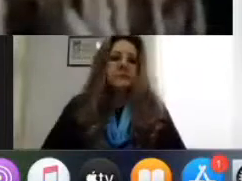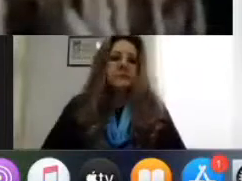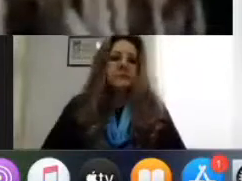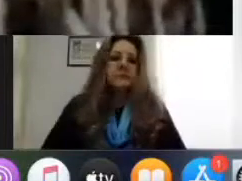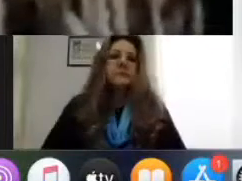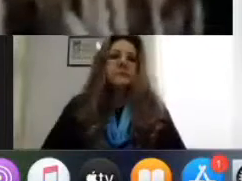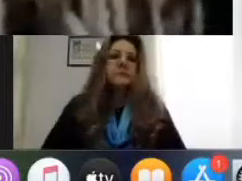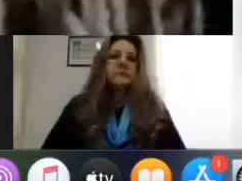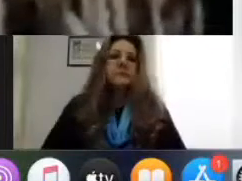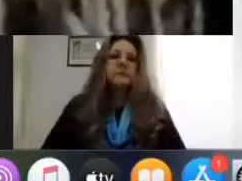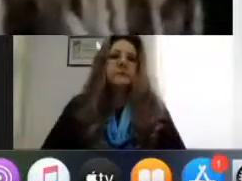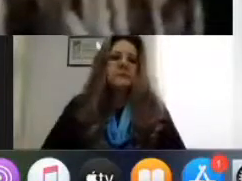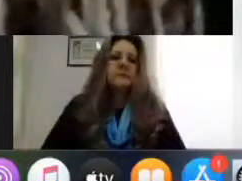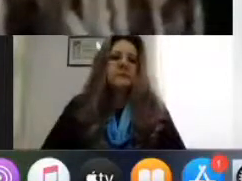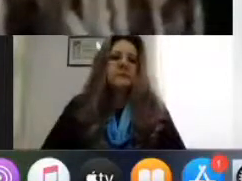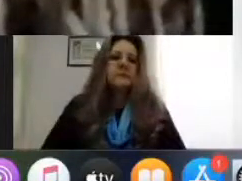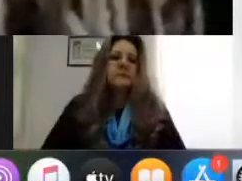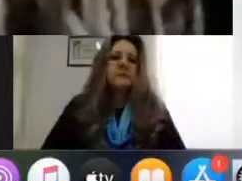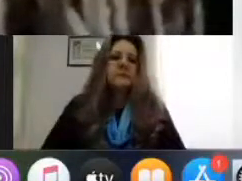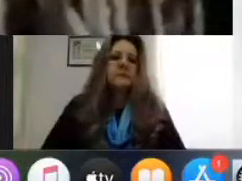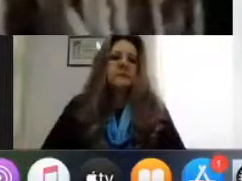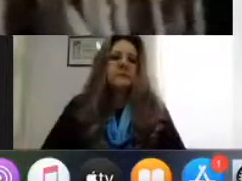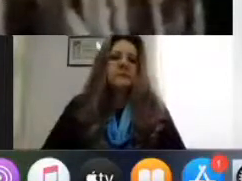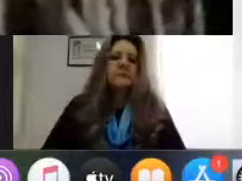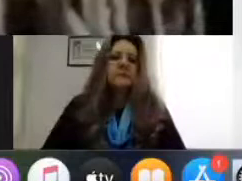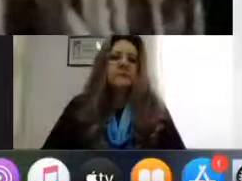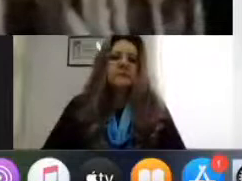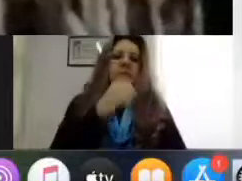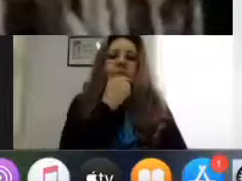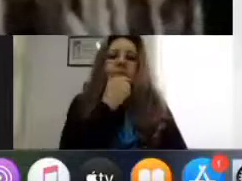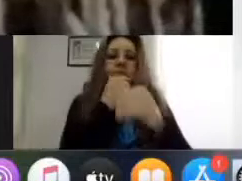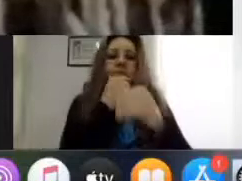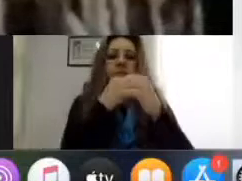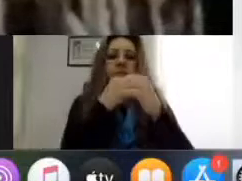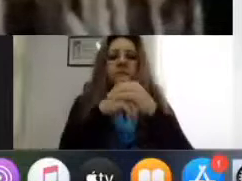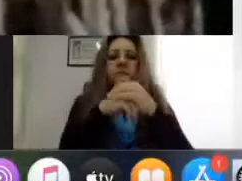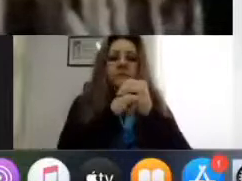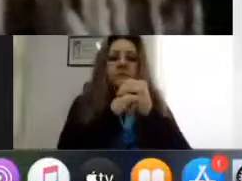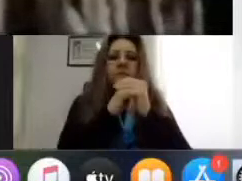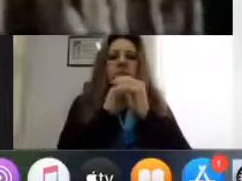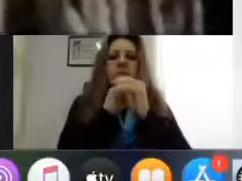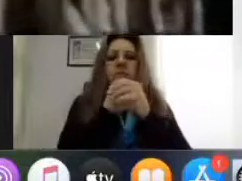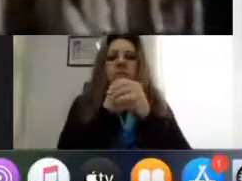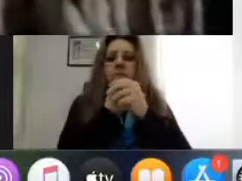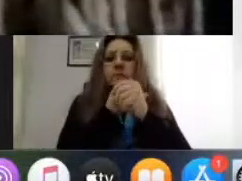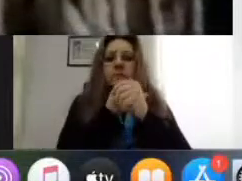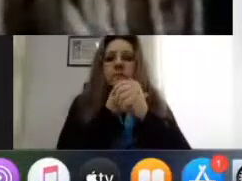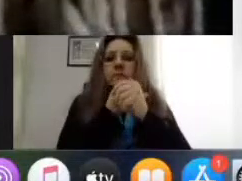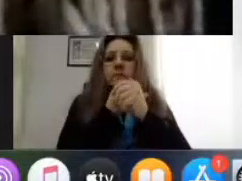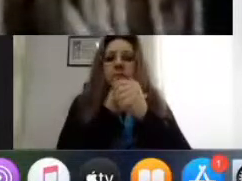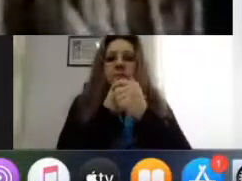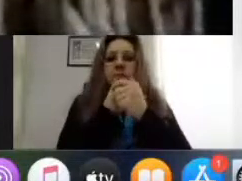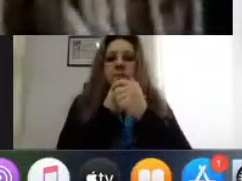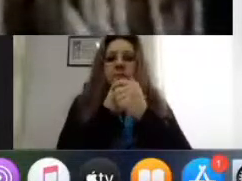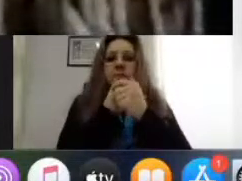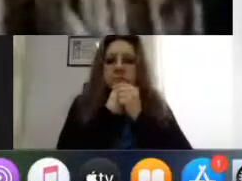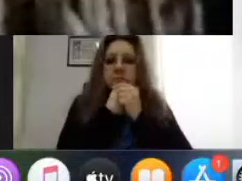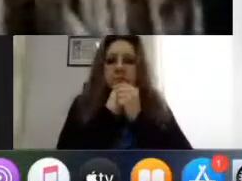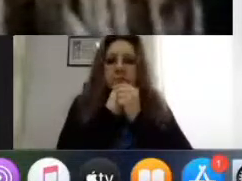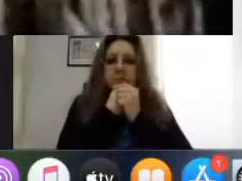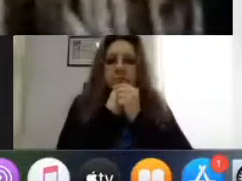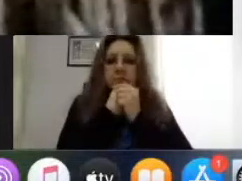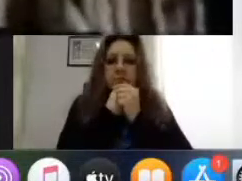ele morre. Não é autônomo. Então, essa dimensão do vírus é algo que acompanha todos a lógica